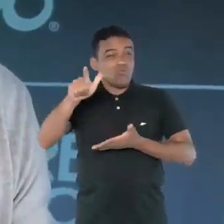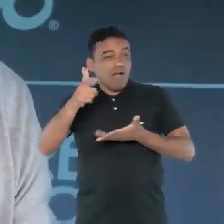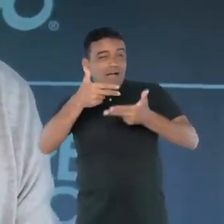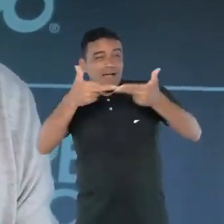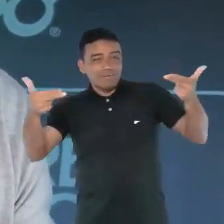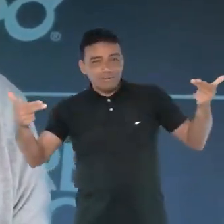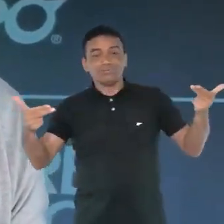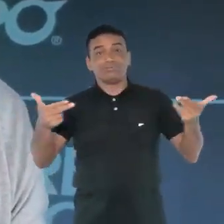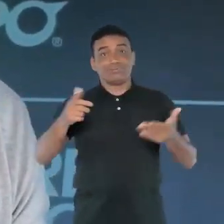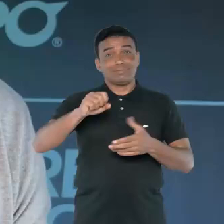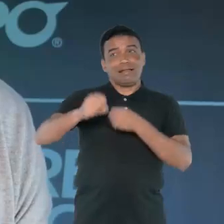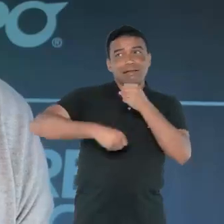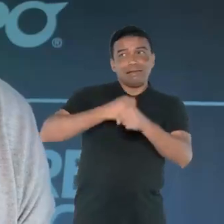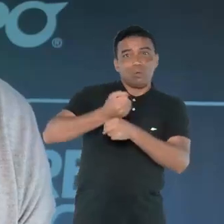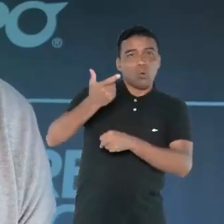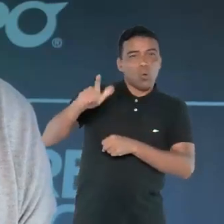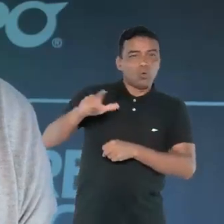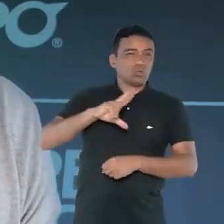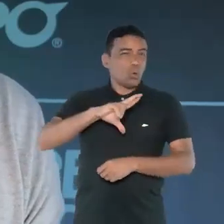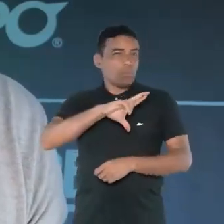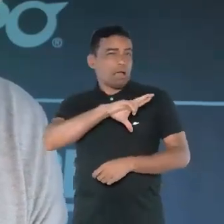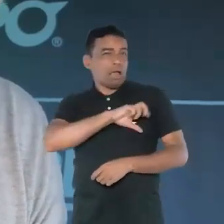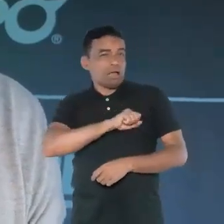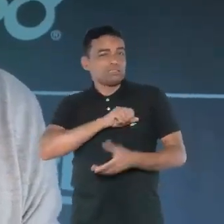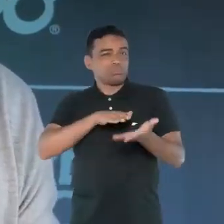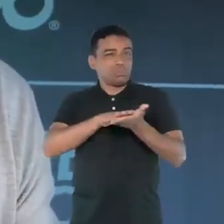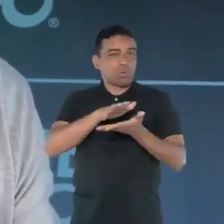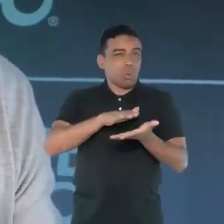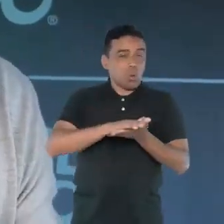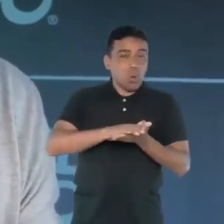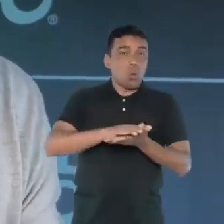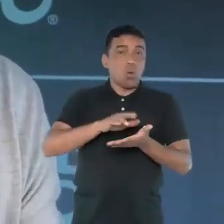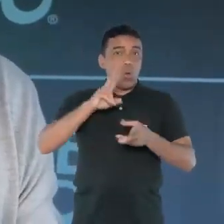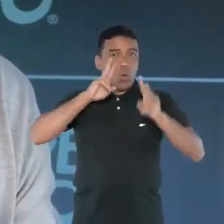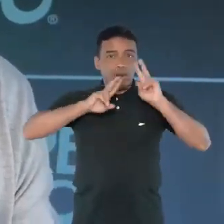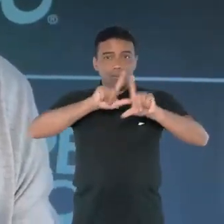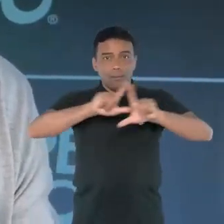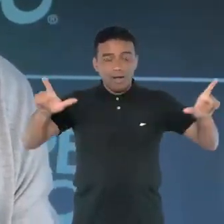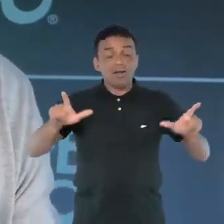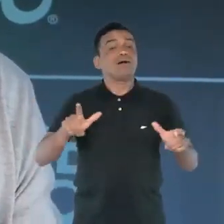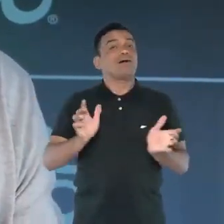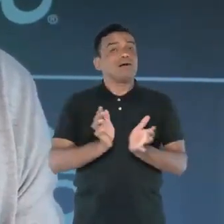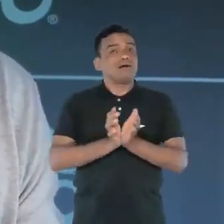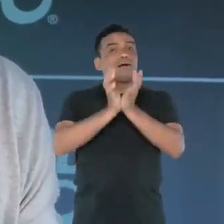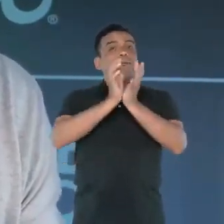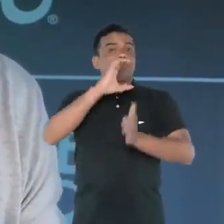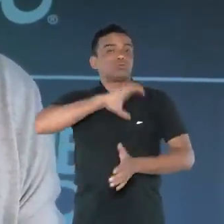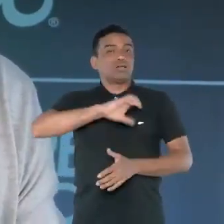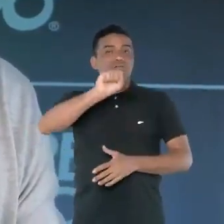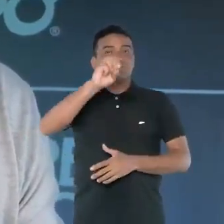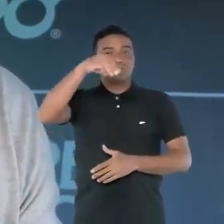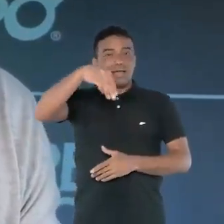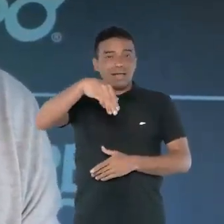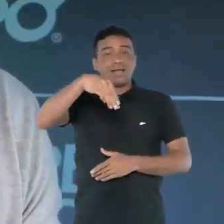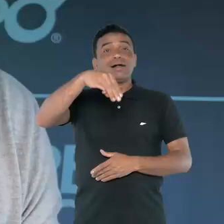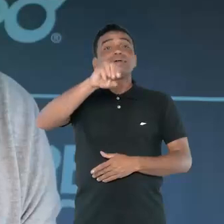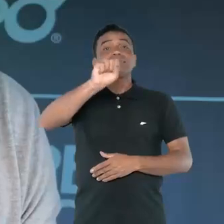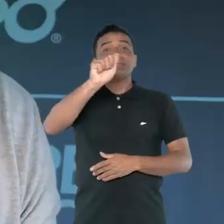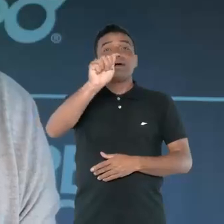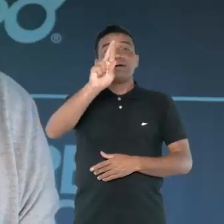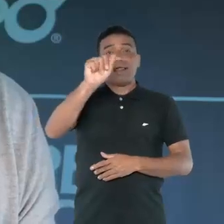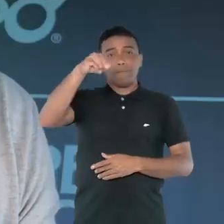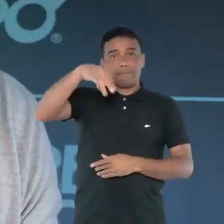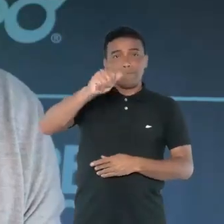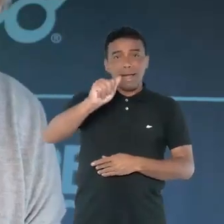estreia. No ano seguinte, o romance Nenhum Olhar. Venceu em Portugal o Prêmio Literário José Saramago. Em